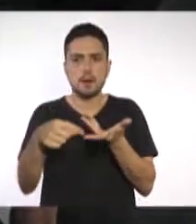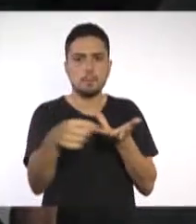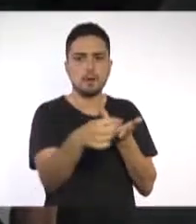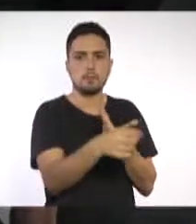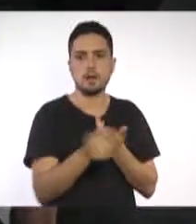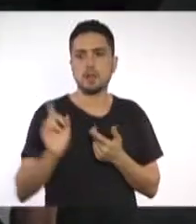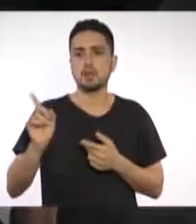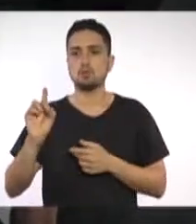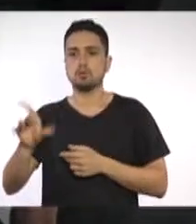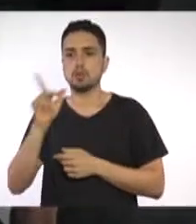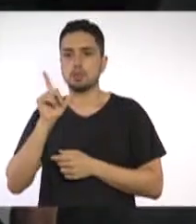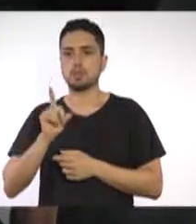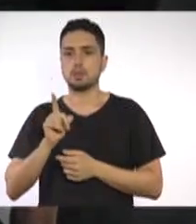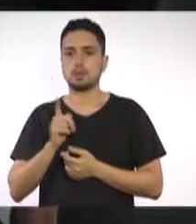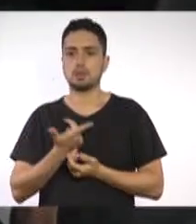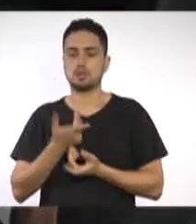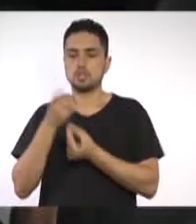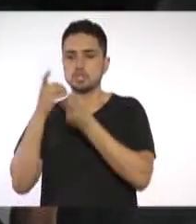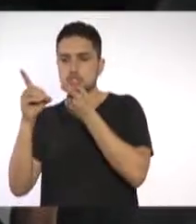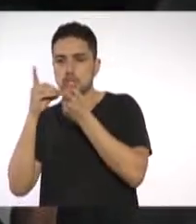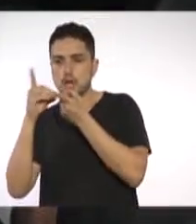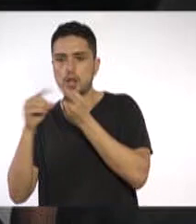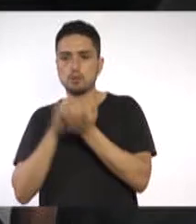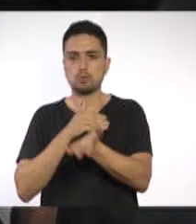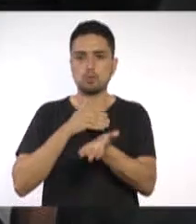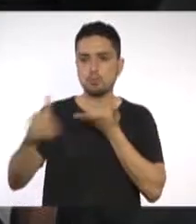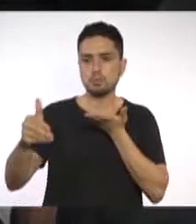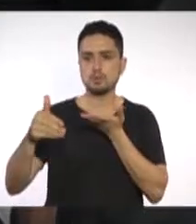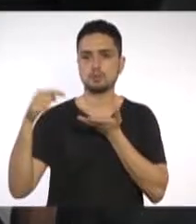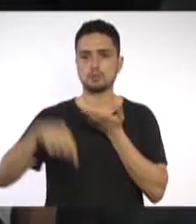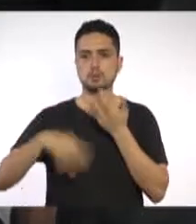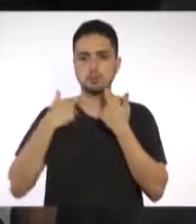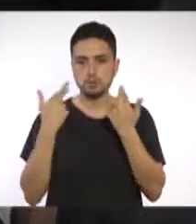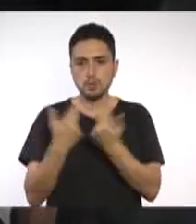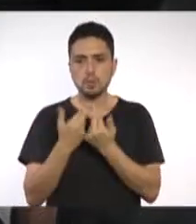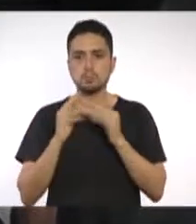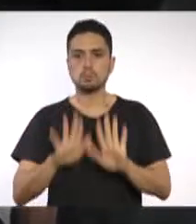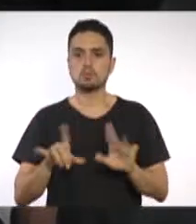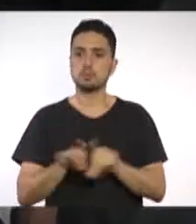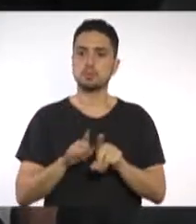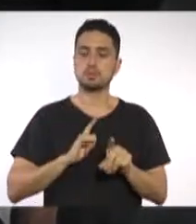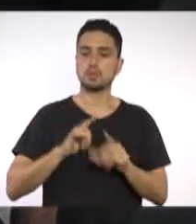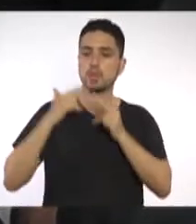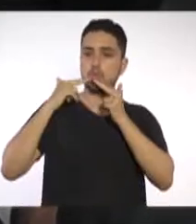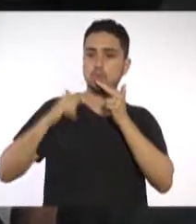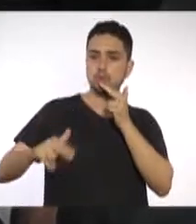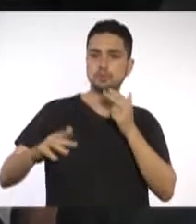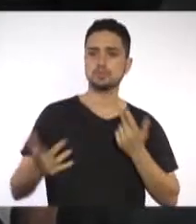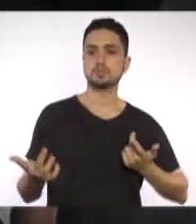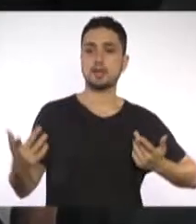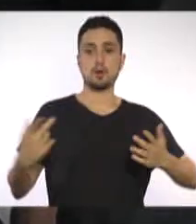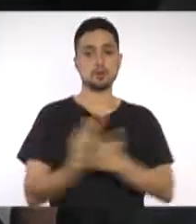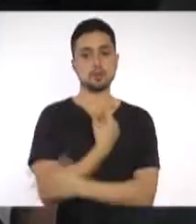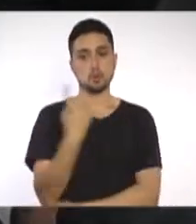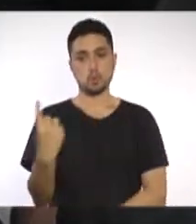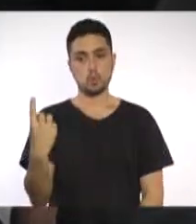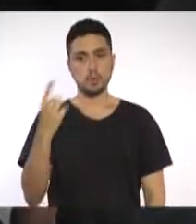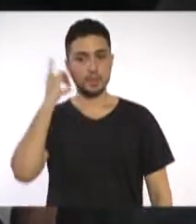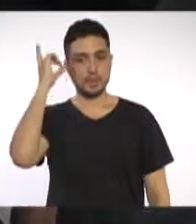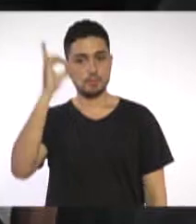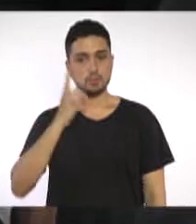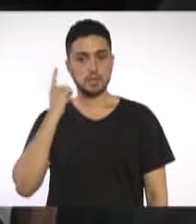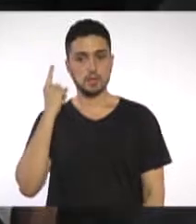nos leu no início dos trabalhos, mas, sobretudo, a notícia de que havia um deputado que identificou